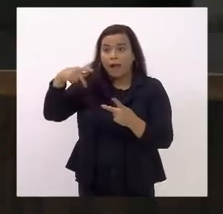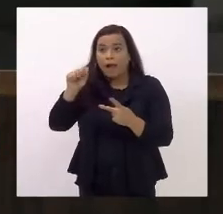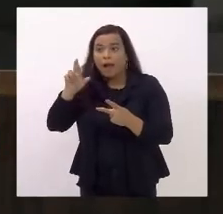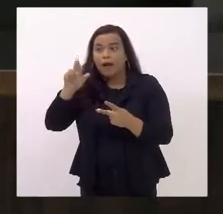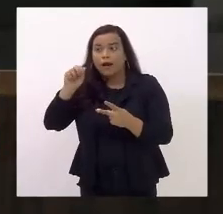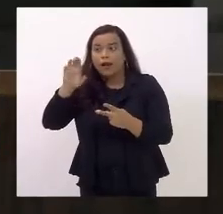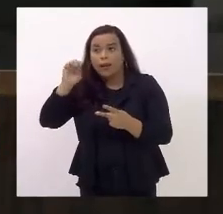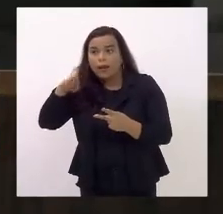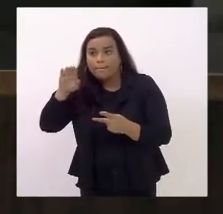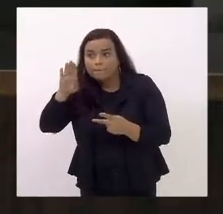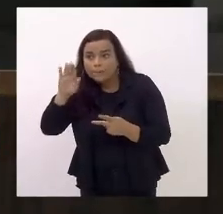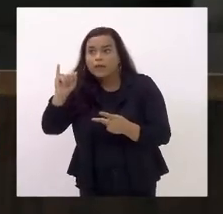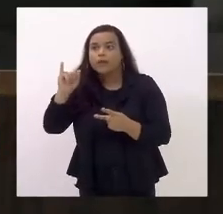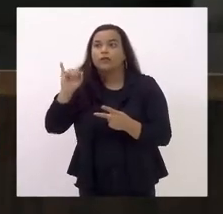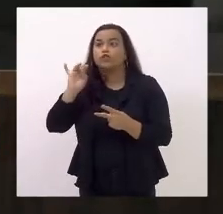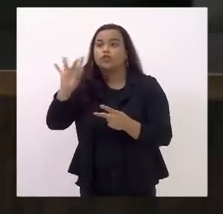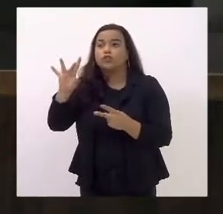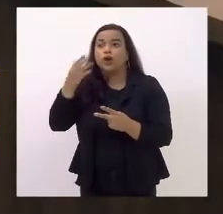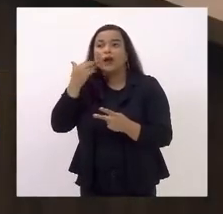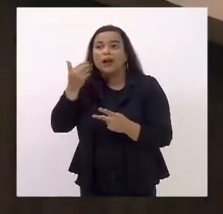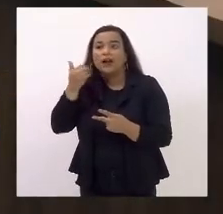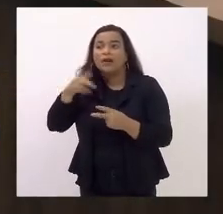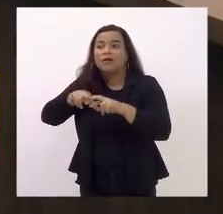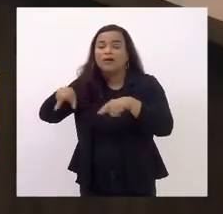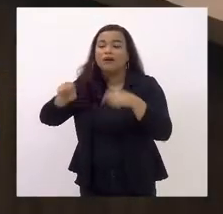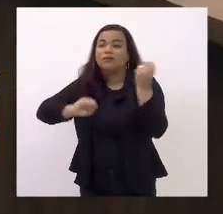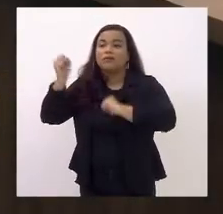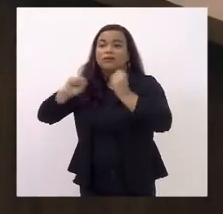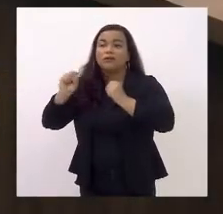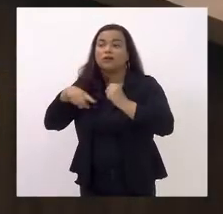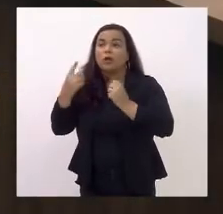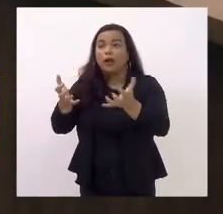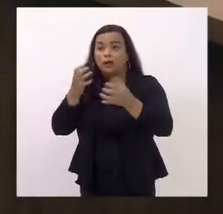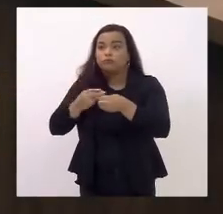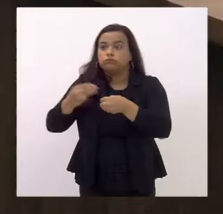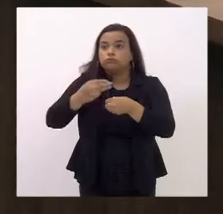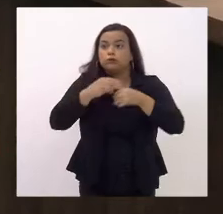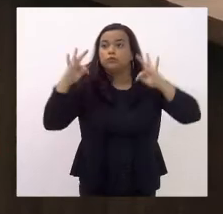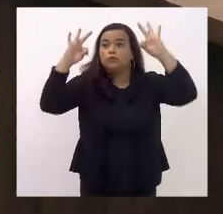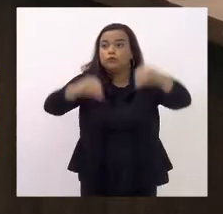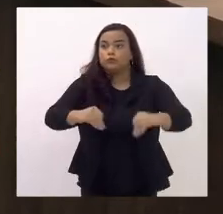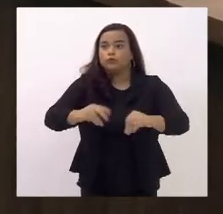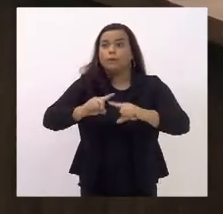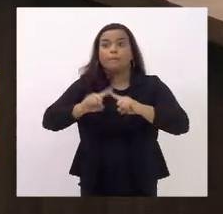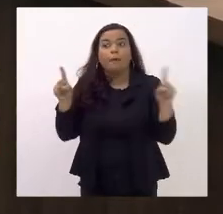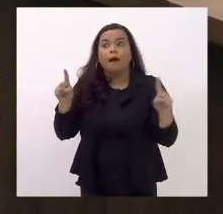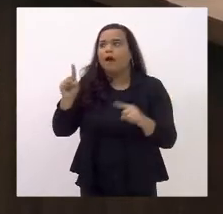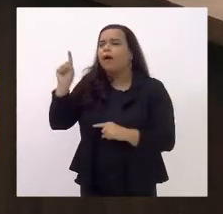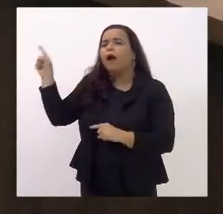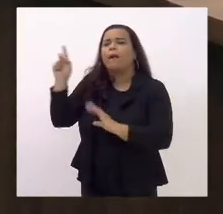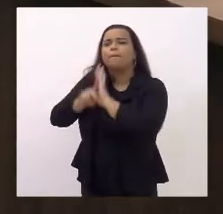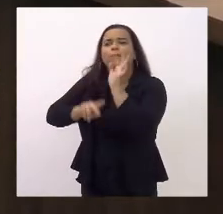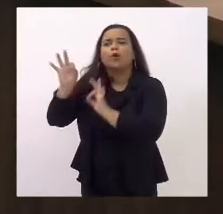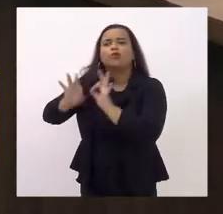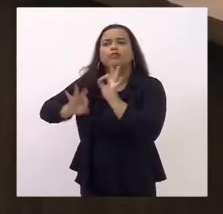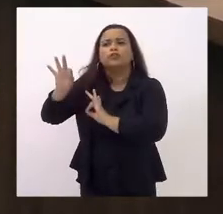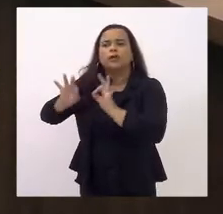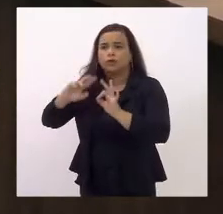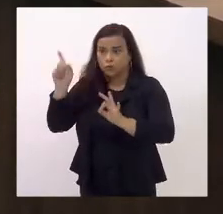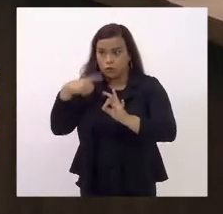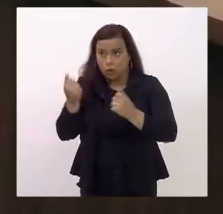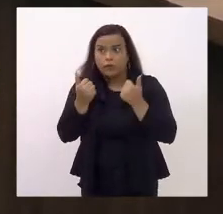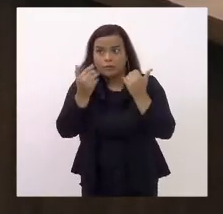estenda todo o município. Mas no projeto que a gente apresentou para Petrópolis, nós tínhamos